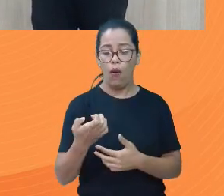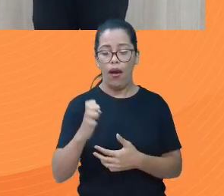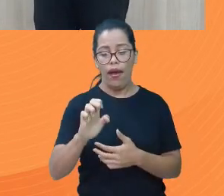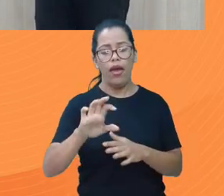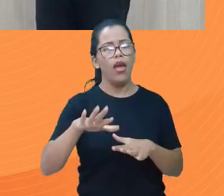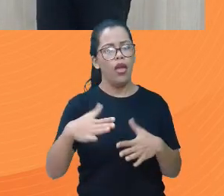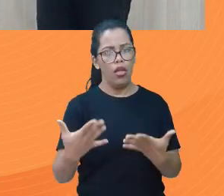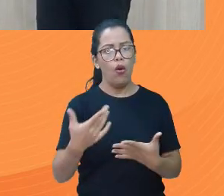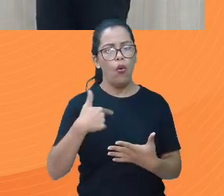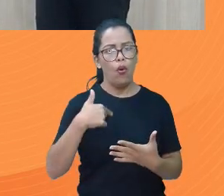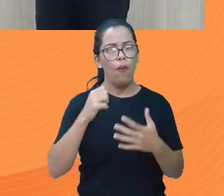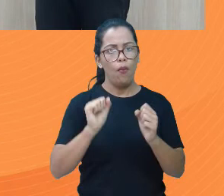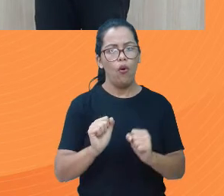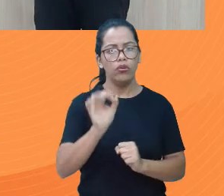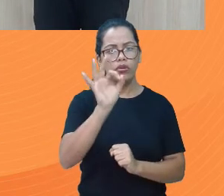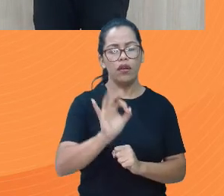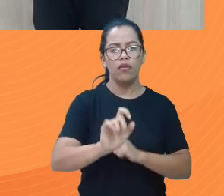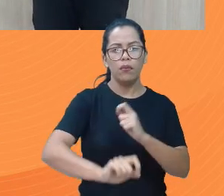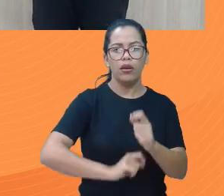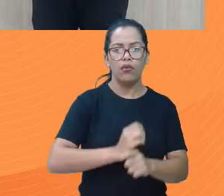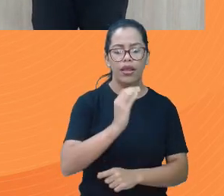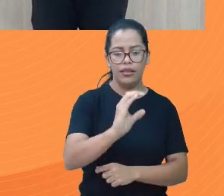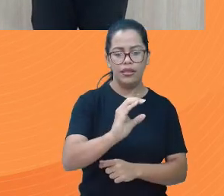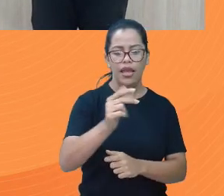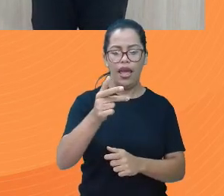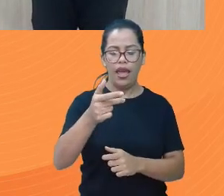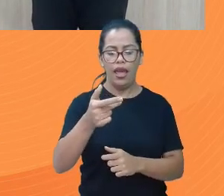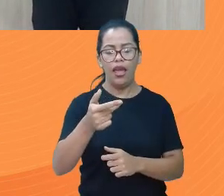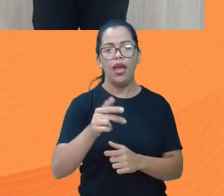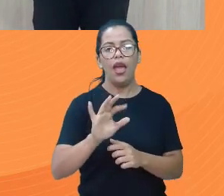posso afirmar que o ângulo C ele é